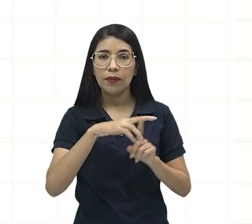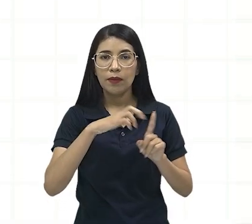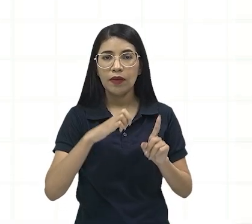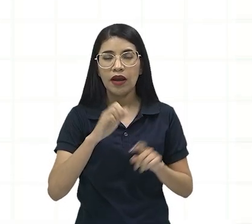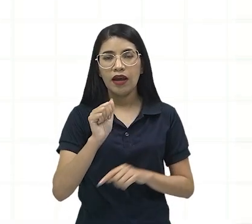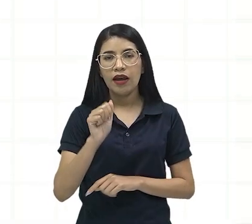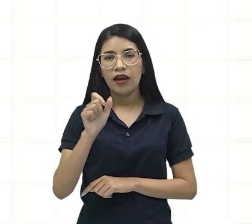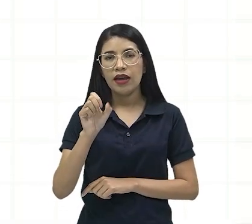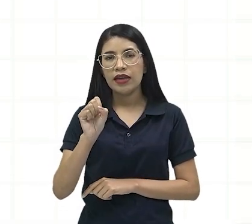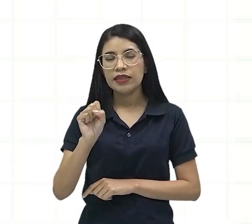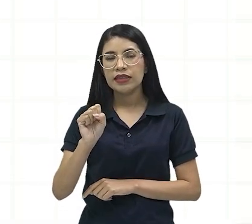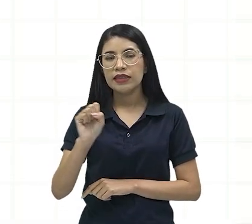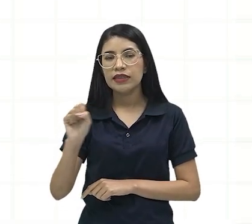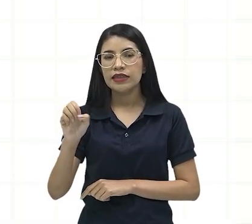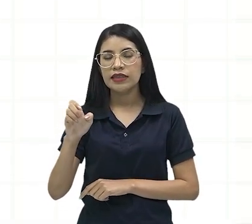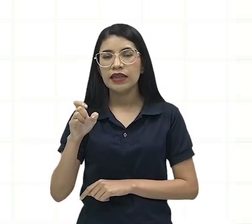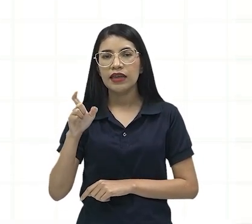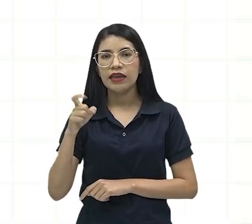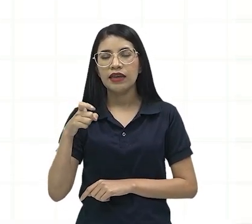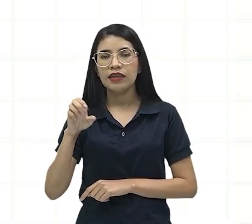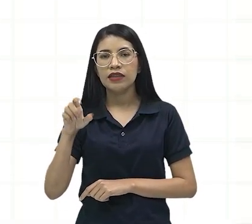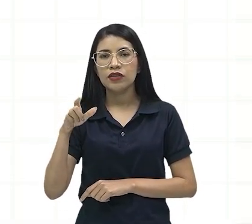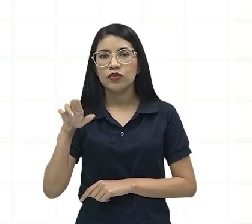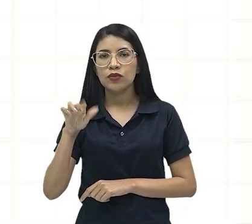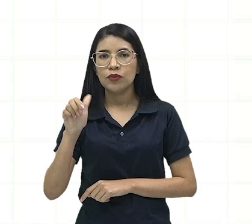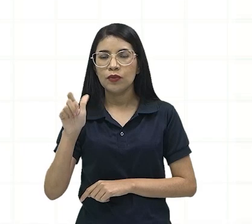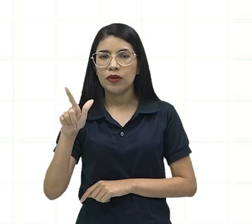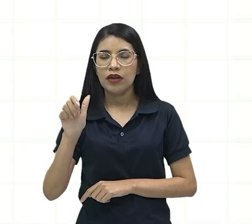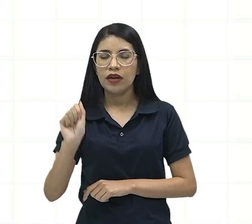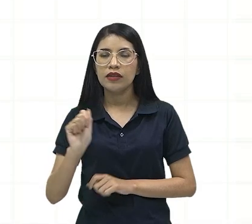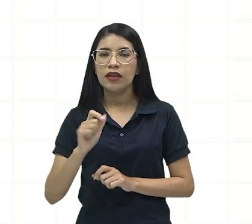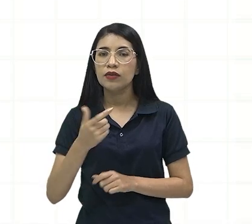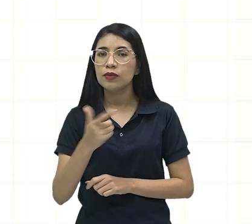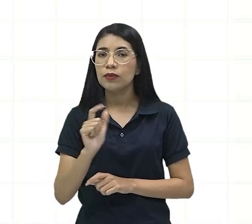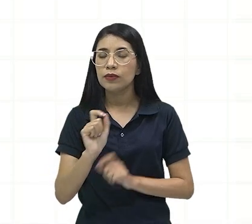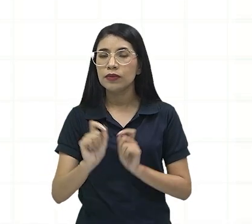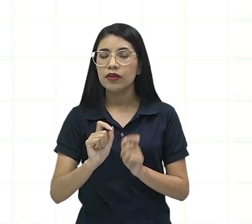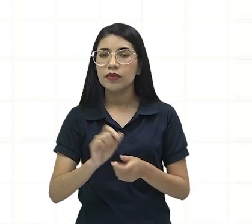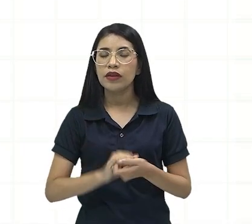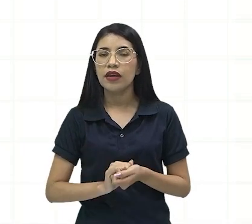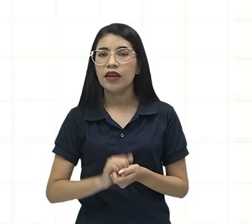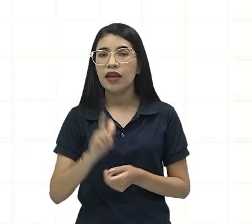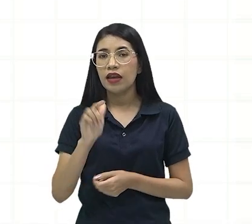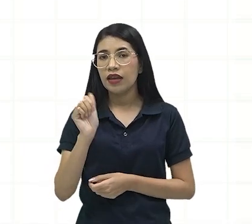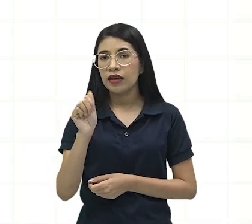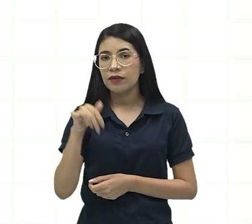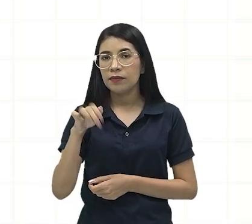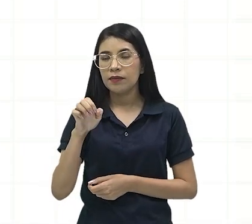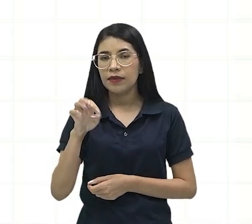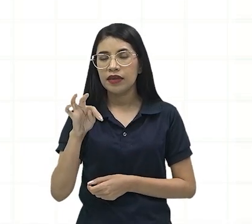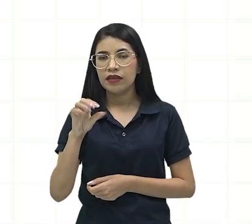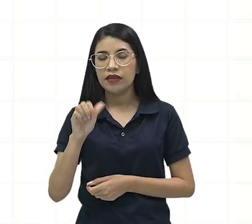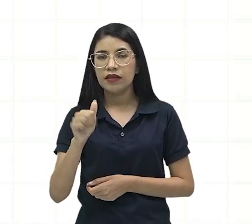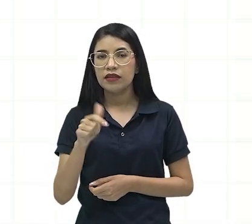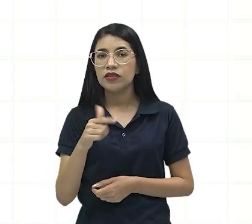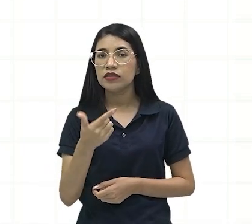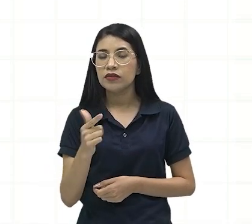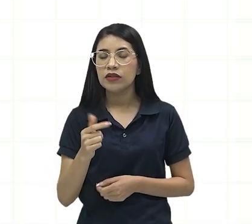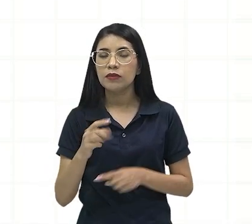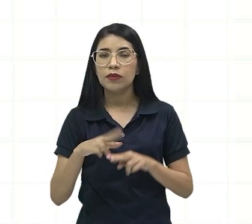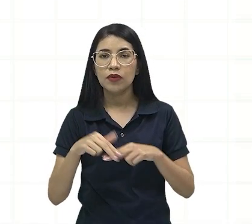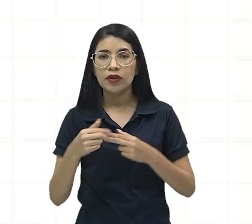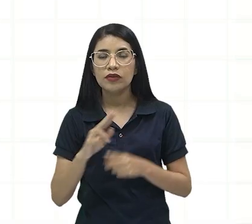assexuada, ela não envolve a reprodução, a participação de gametas, por isso ela é chamada